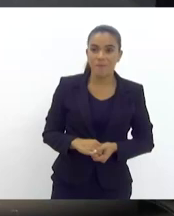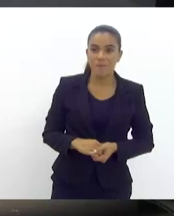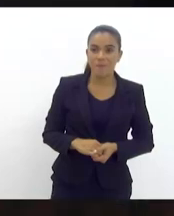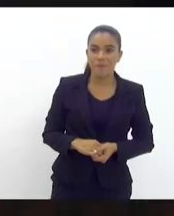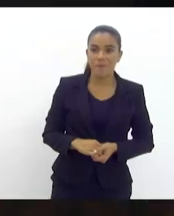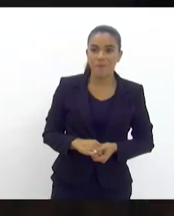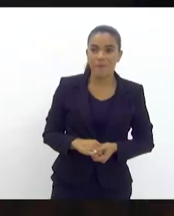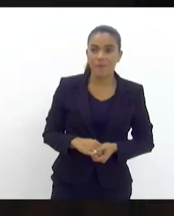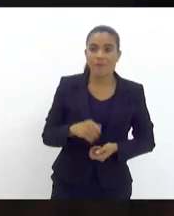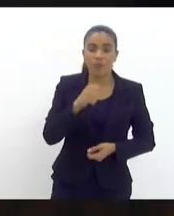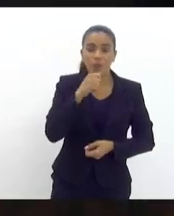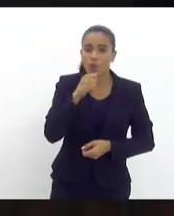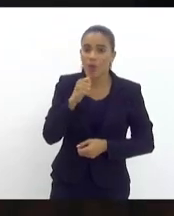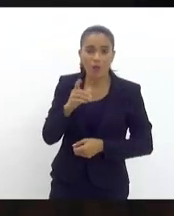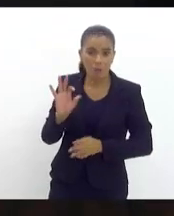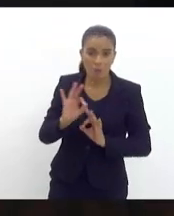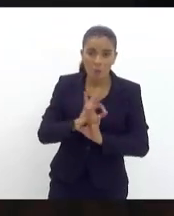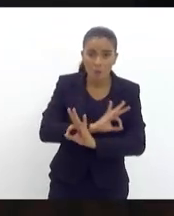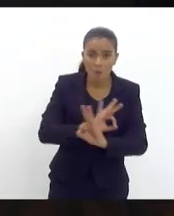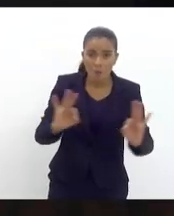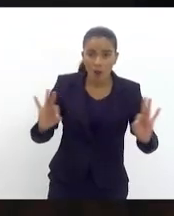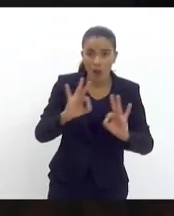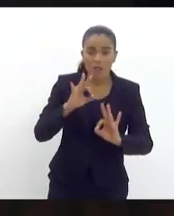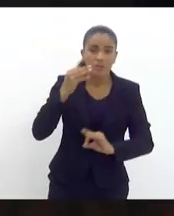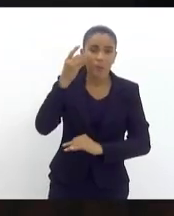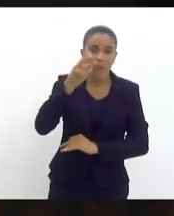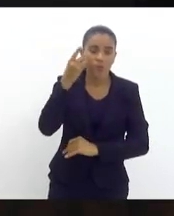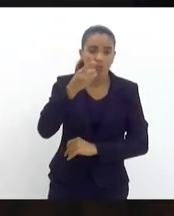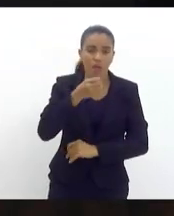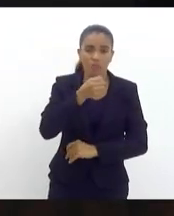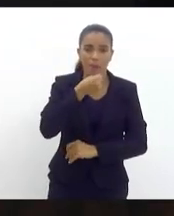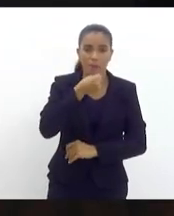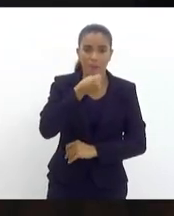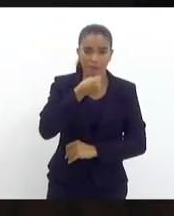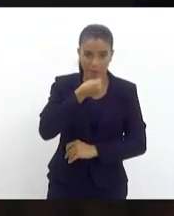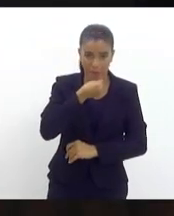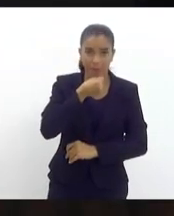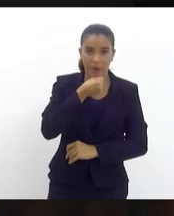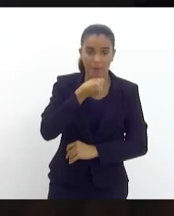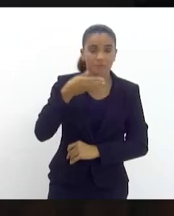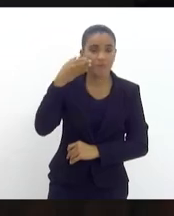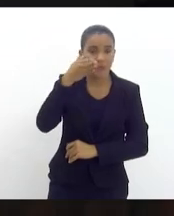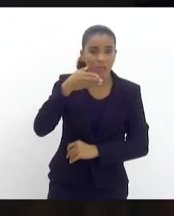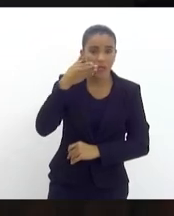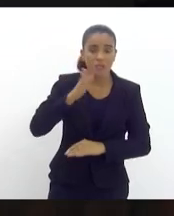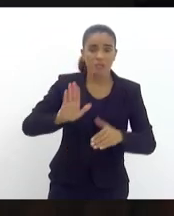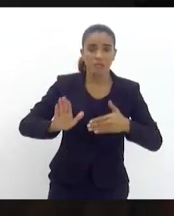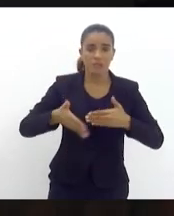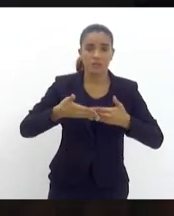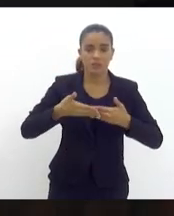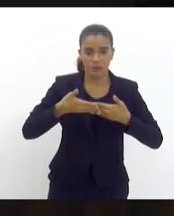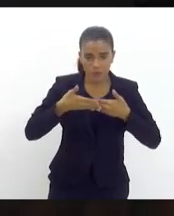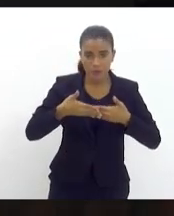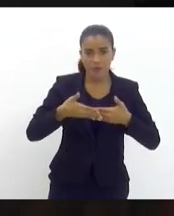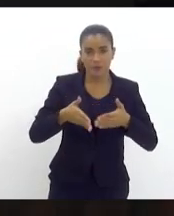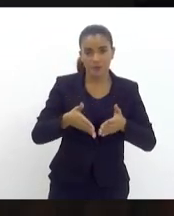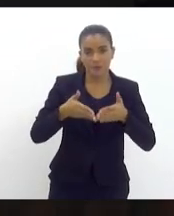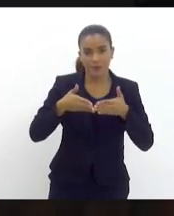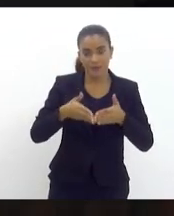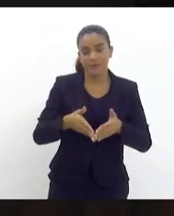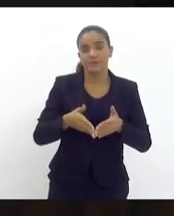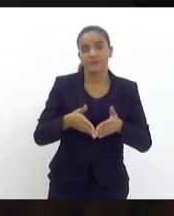em não havendo mais oradores inscritos está suspensa